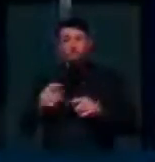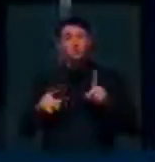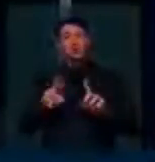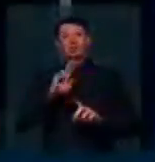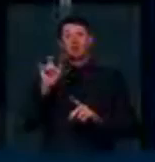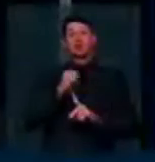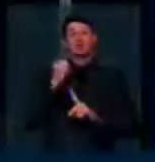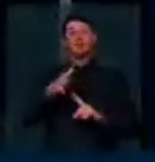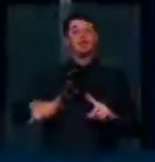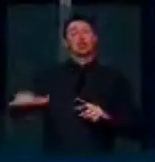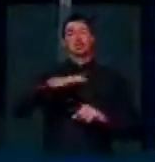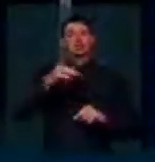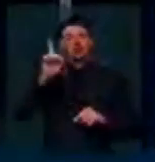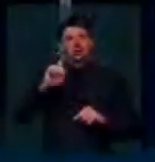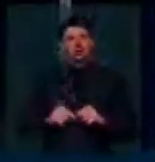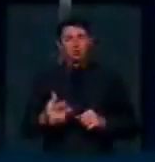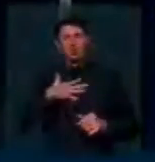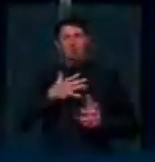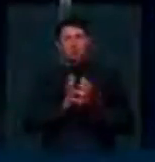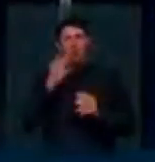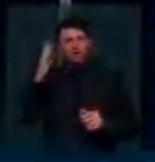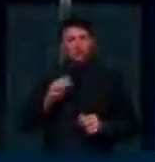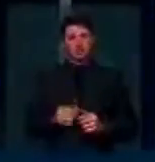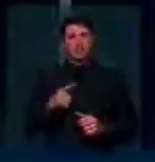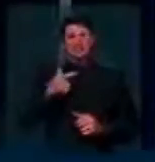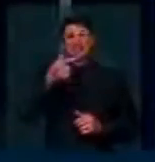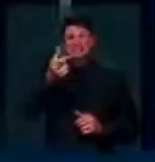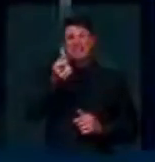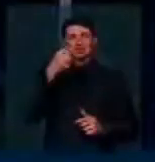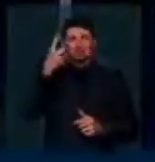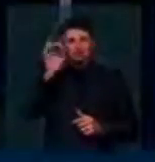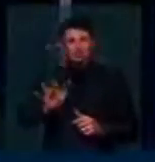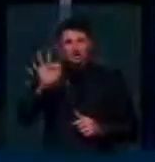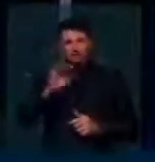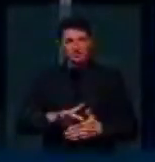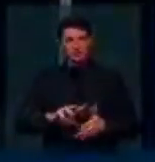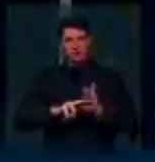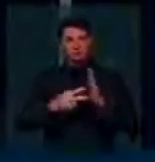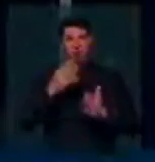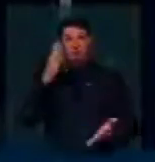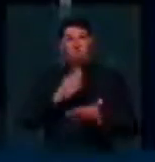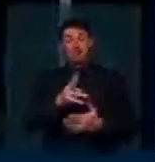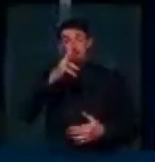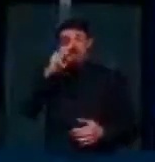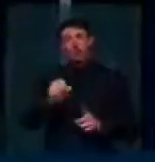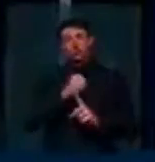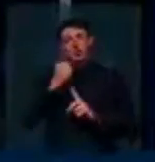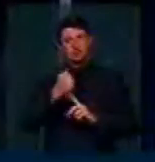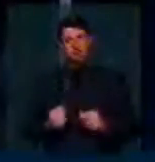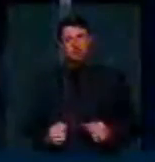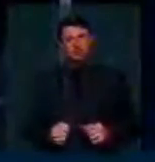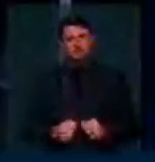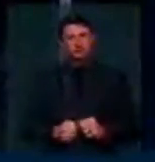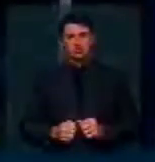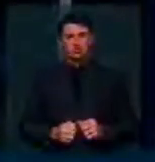meu partido, com 76 deputados federais, representa parte grande da sociedade. São 16% do